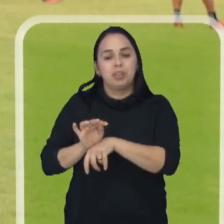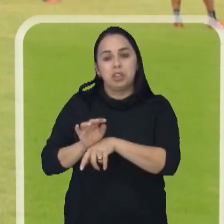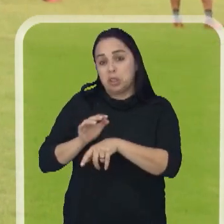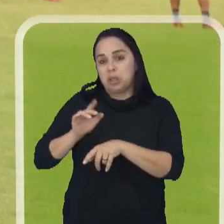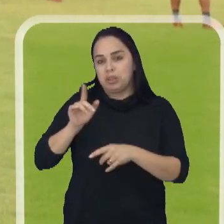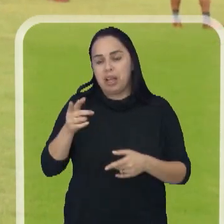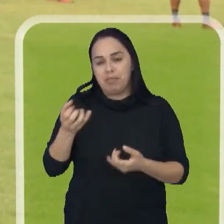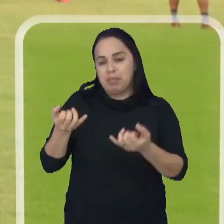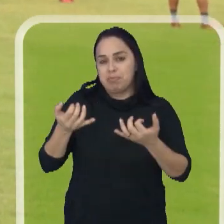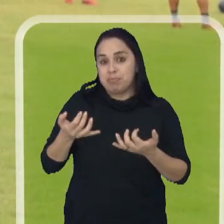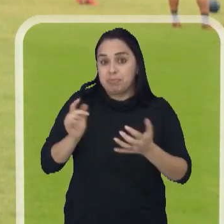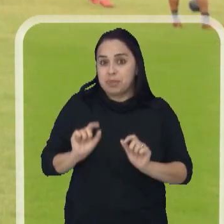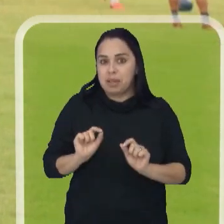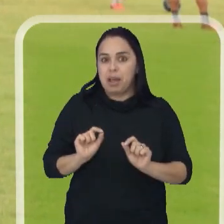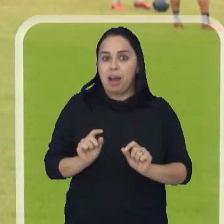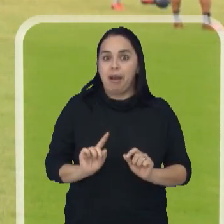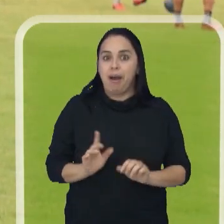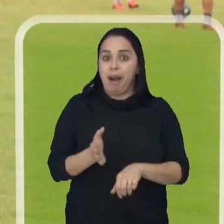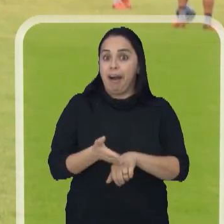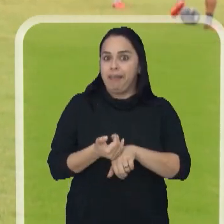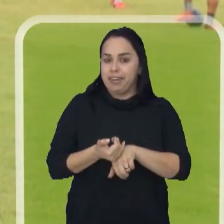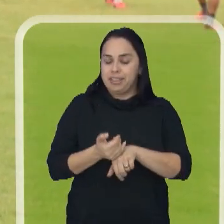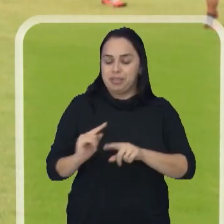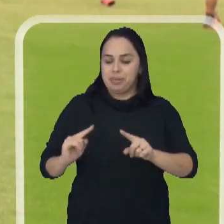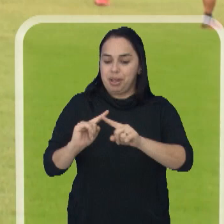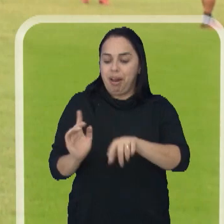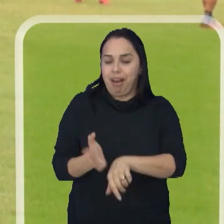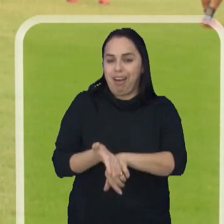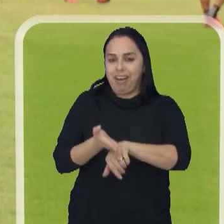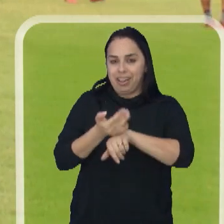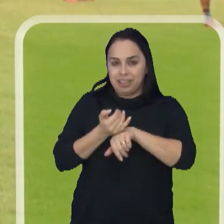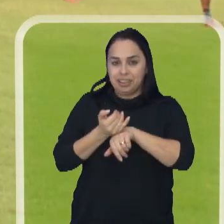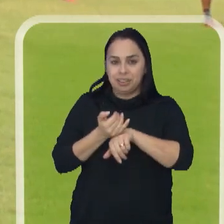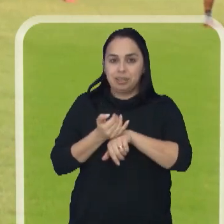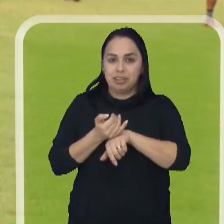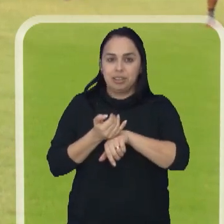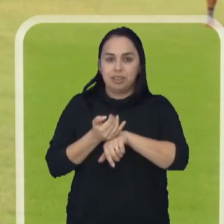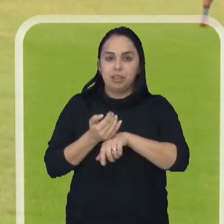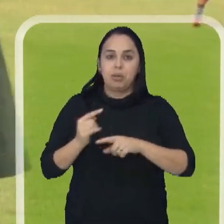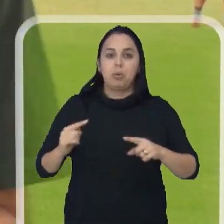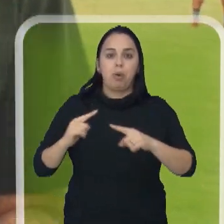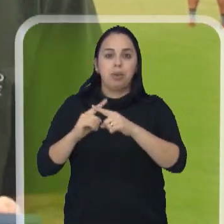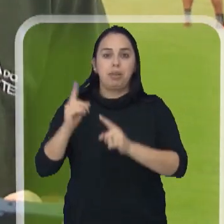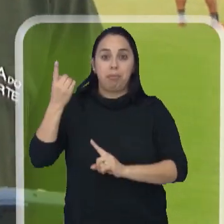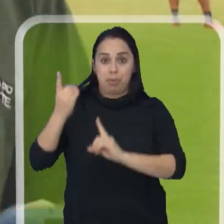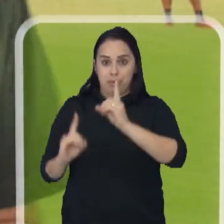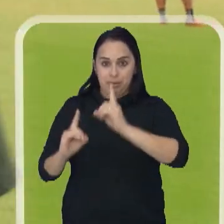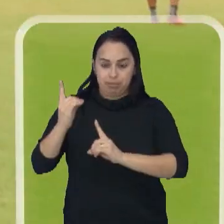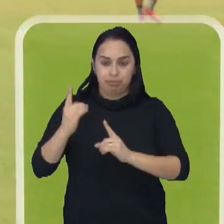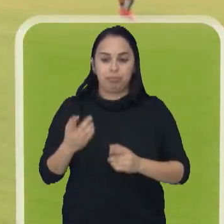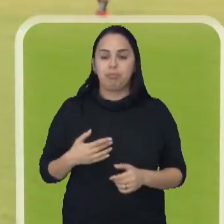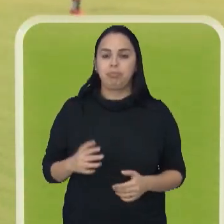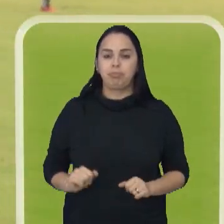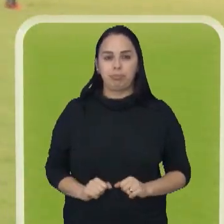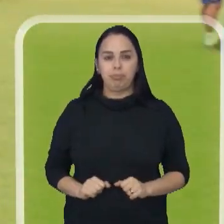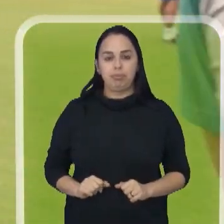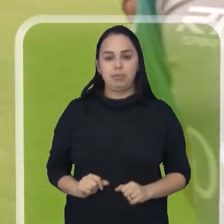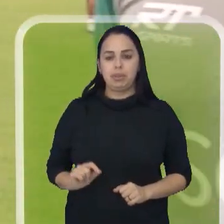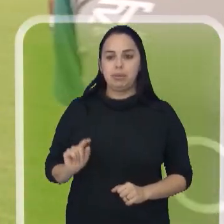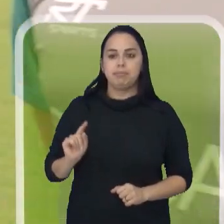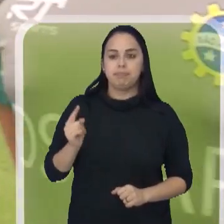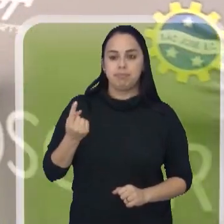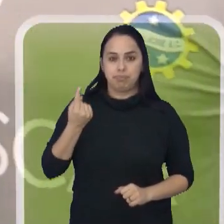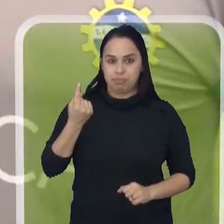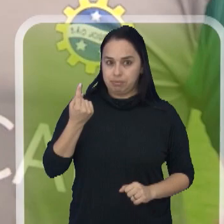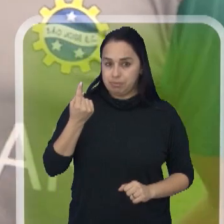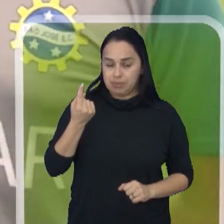dizer antes dessa primeira grande decisão aí que o São José tem pela frente contra o Grêmio Prudente. Ricardo, primeiro, como é que tem